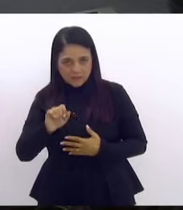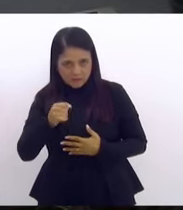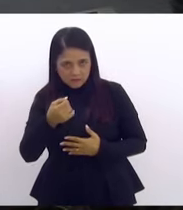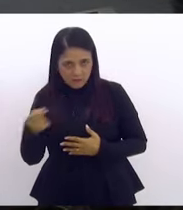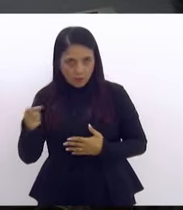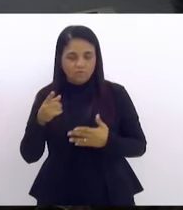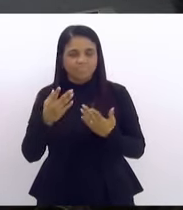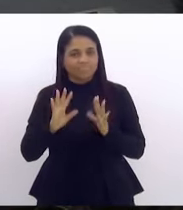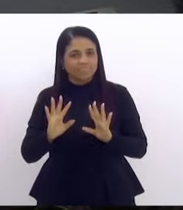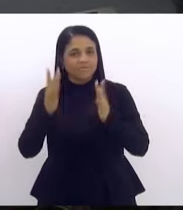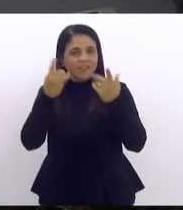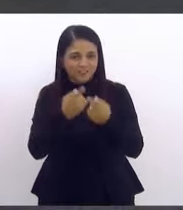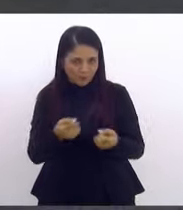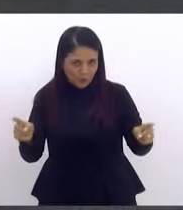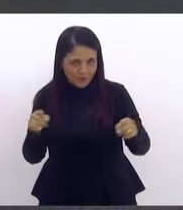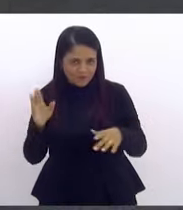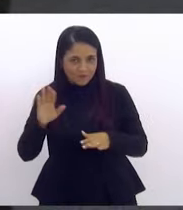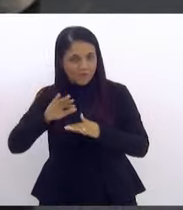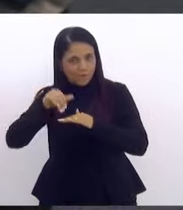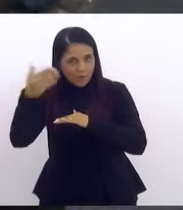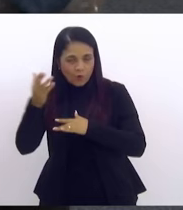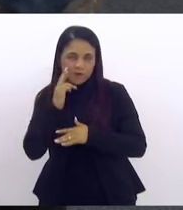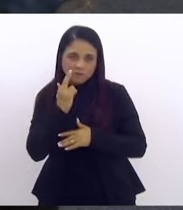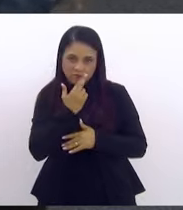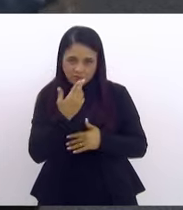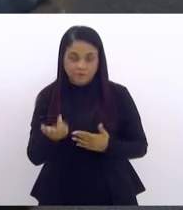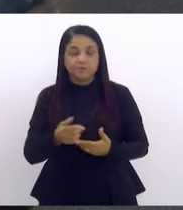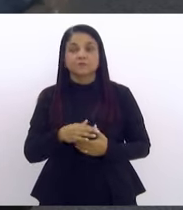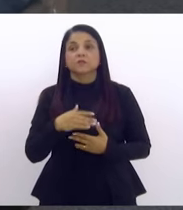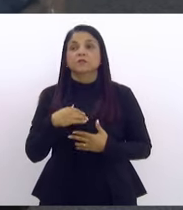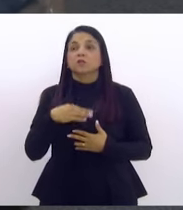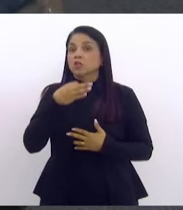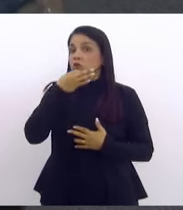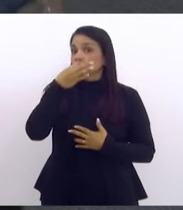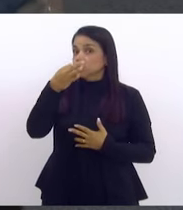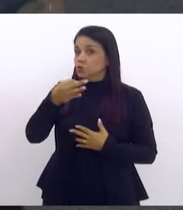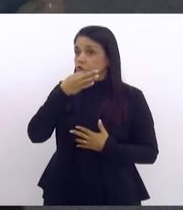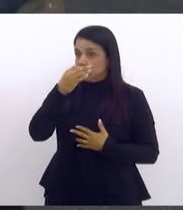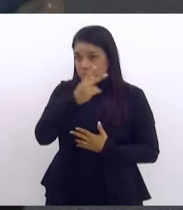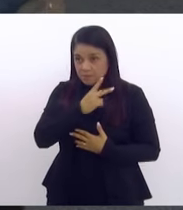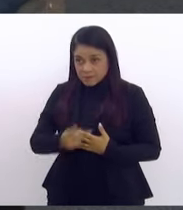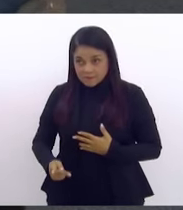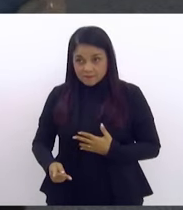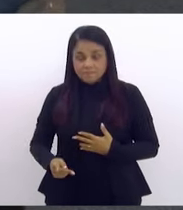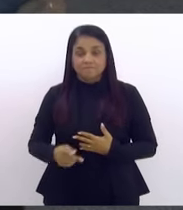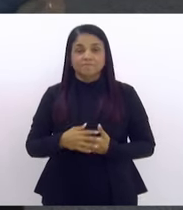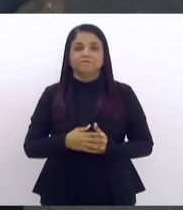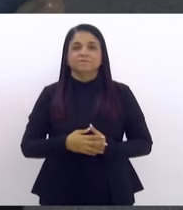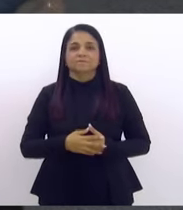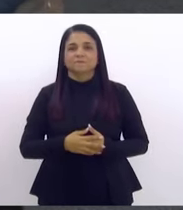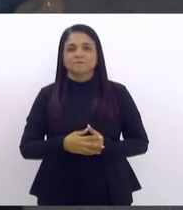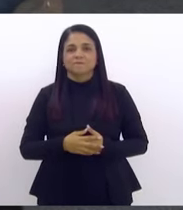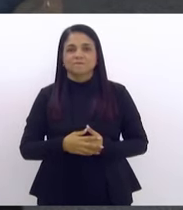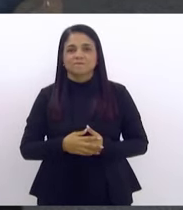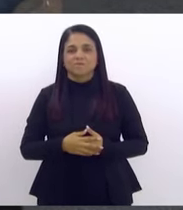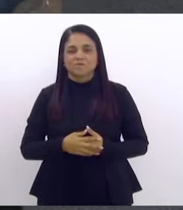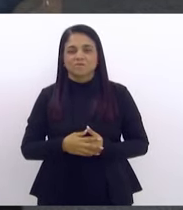presidente, eu queria sugerir à vossa excelência, eu